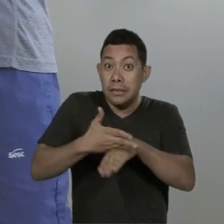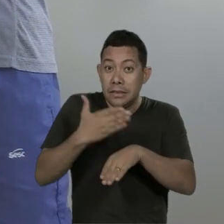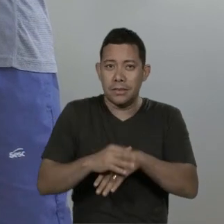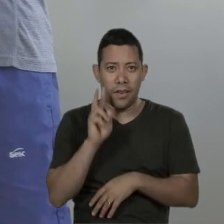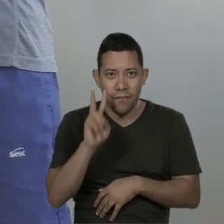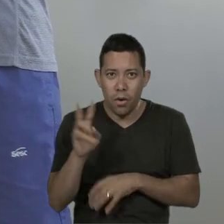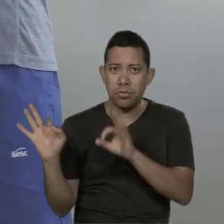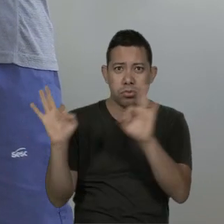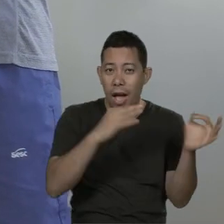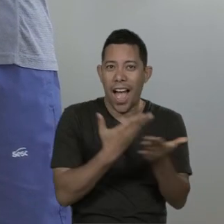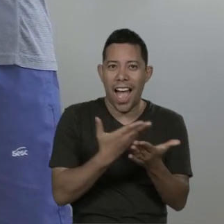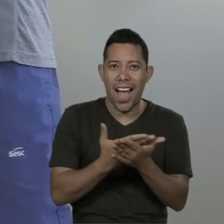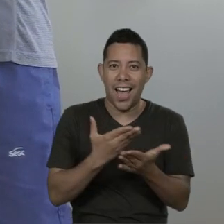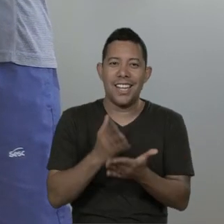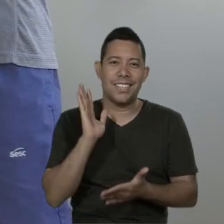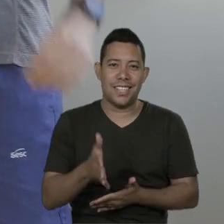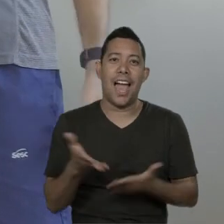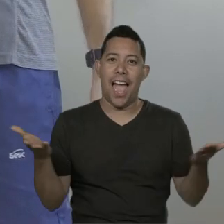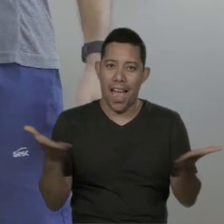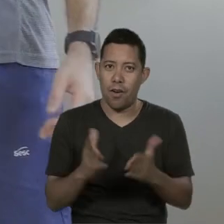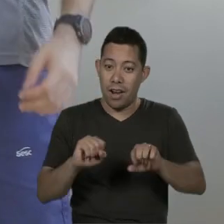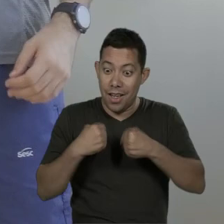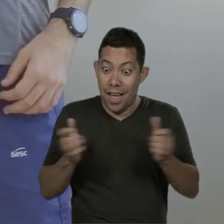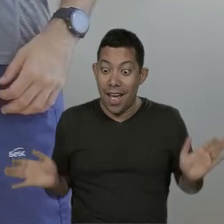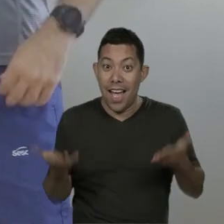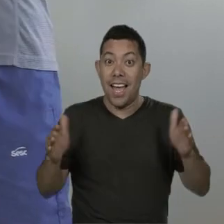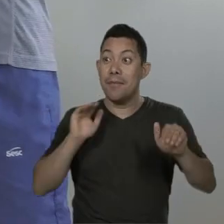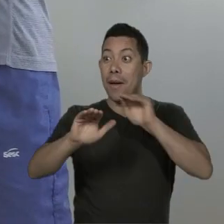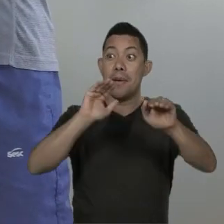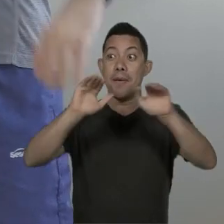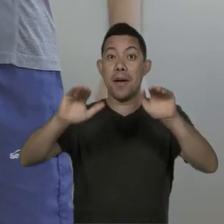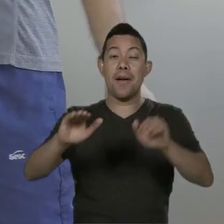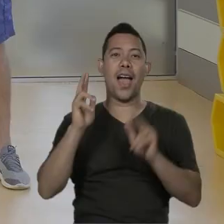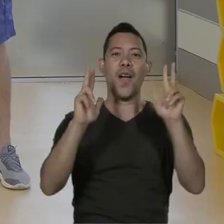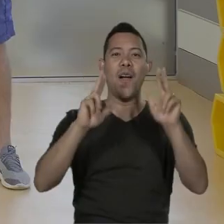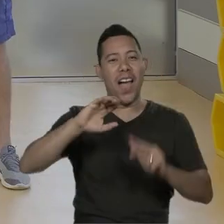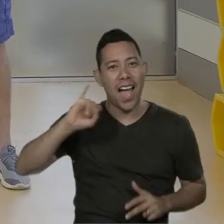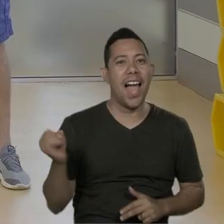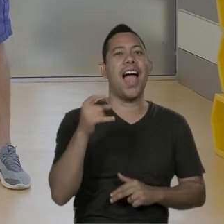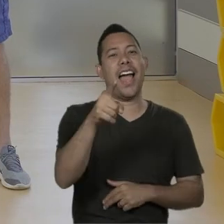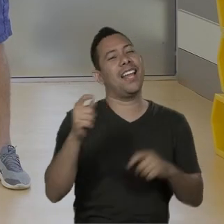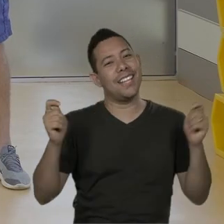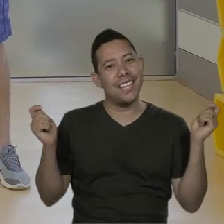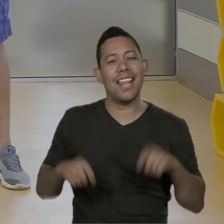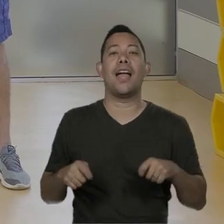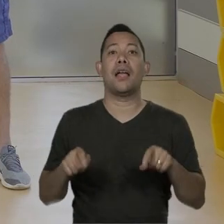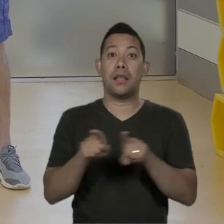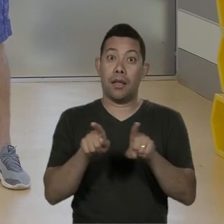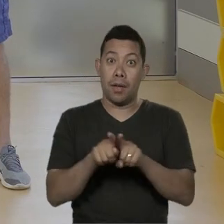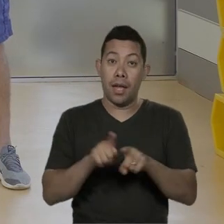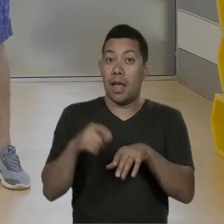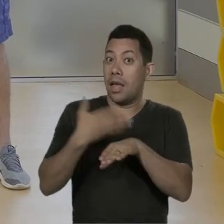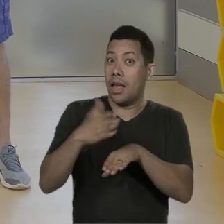Você viu isso ao longo das aulas. É hora de encorajar outras pessoas e curtir junto. Você pode também transferir esses